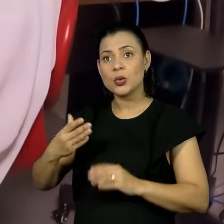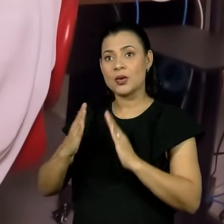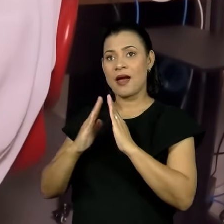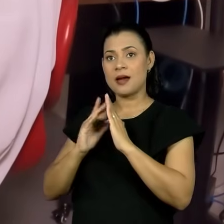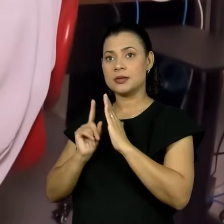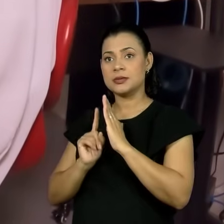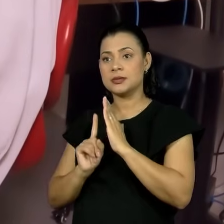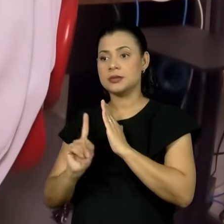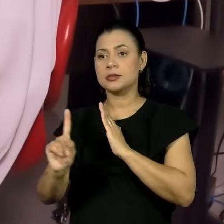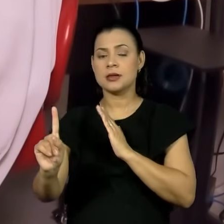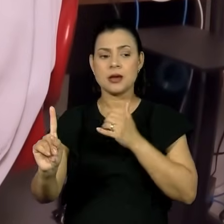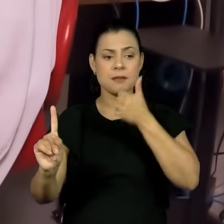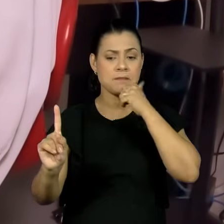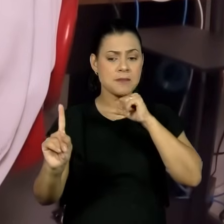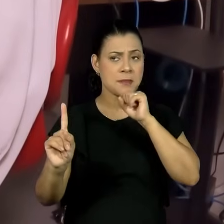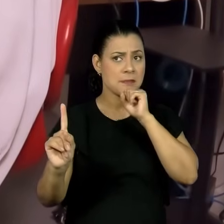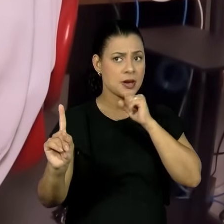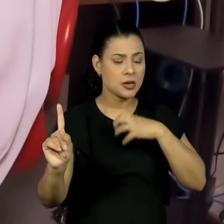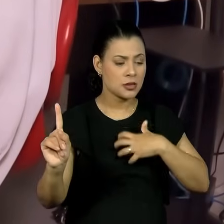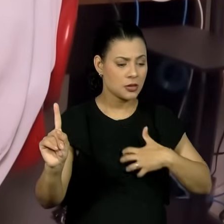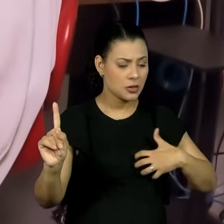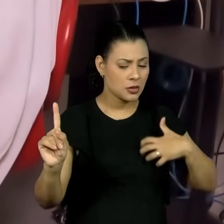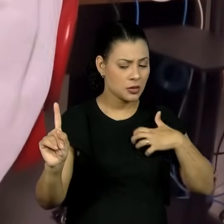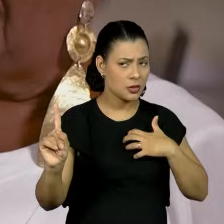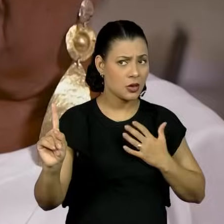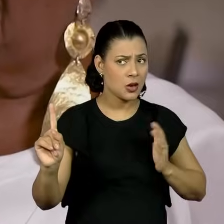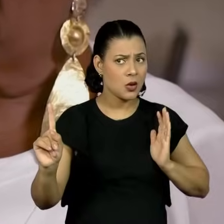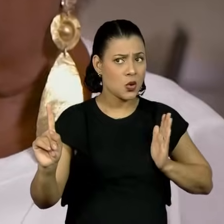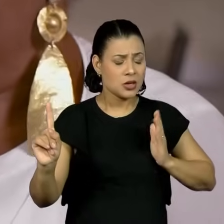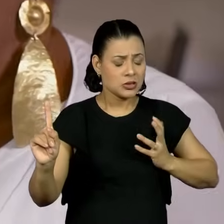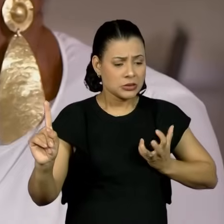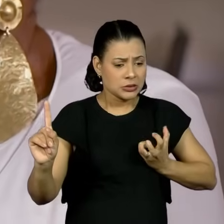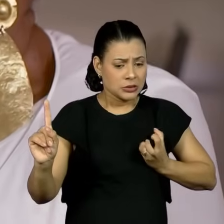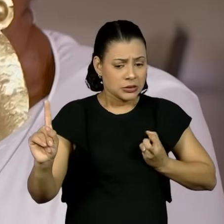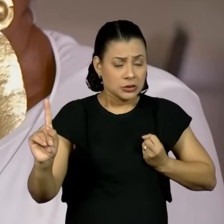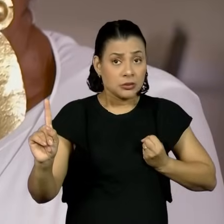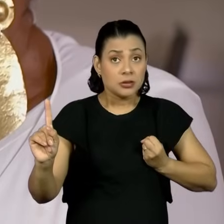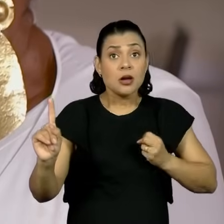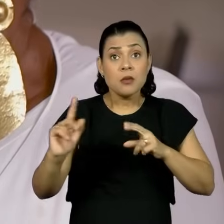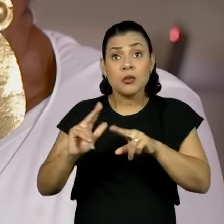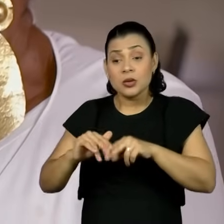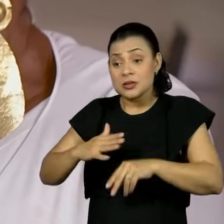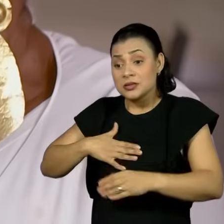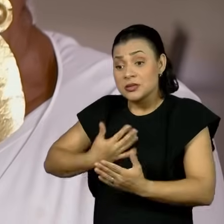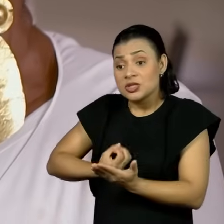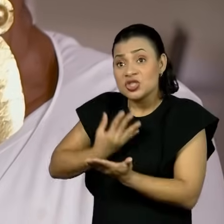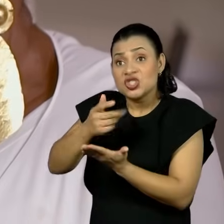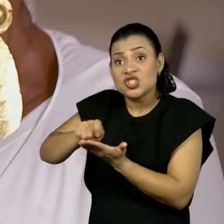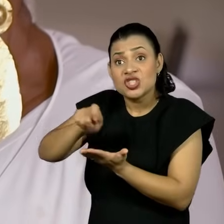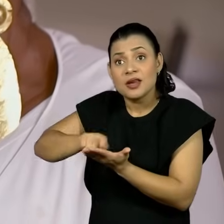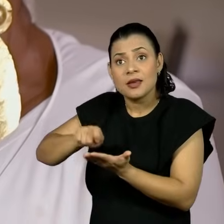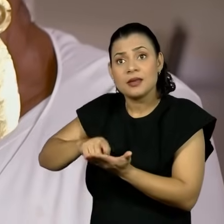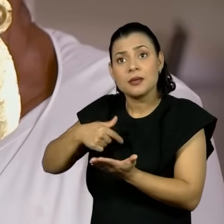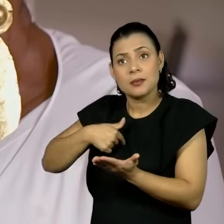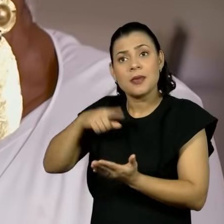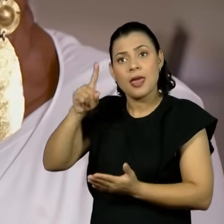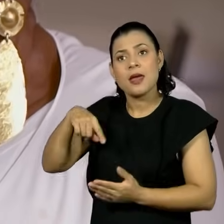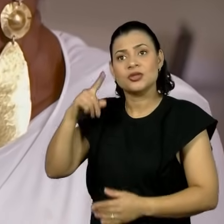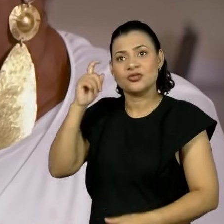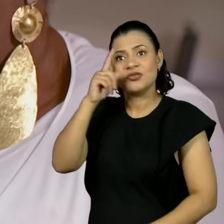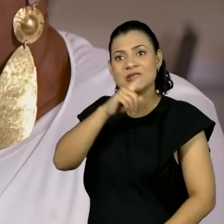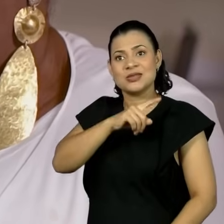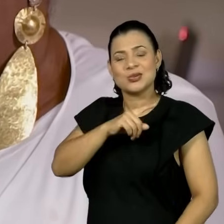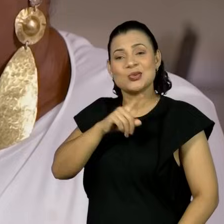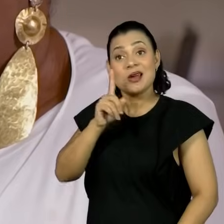a mãe está sempre com o coração apertado. A escrita, para mim, é um processo muito doloroso. E eu